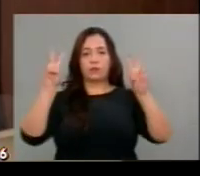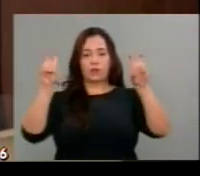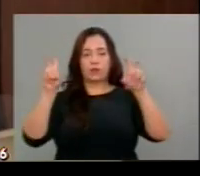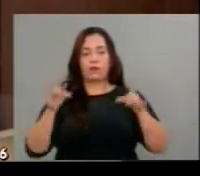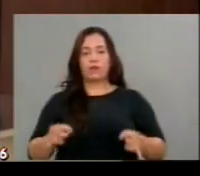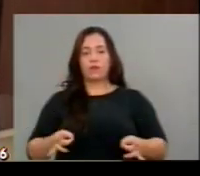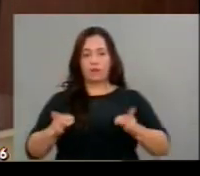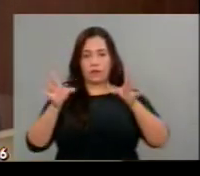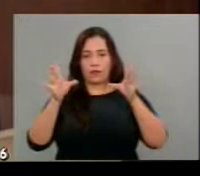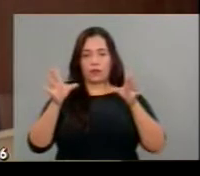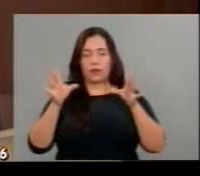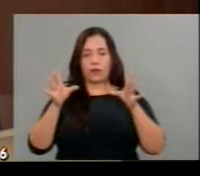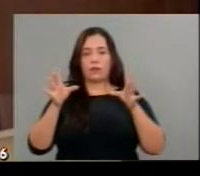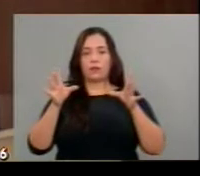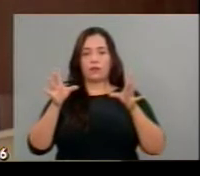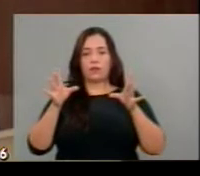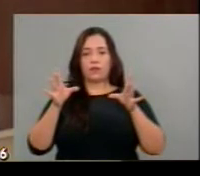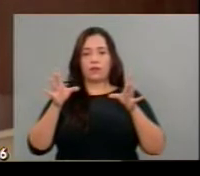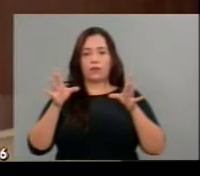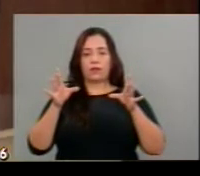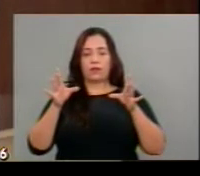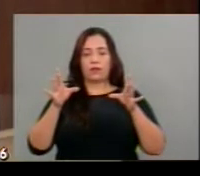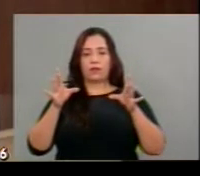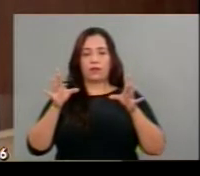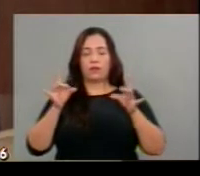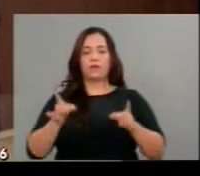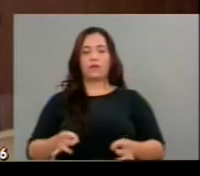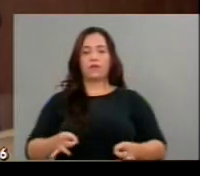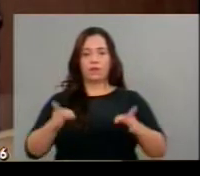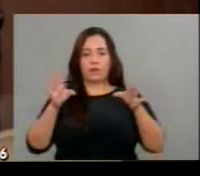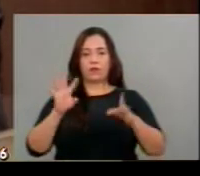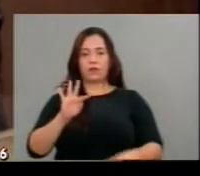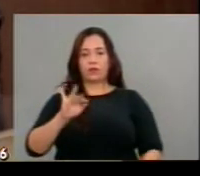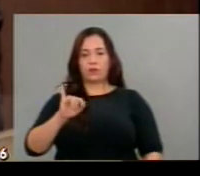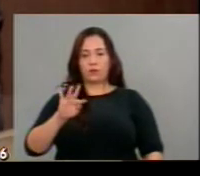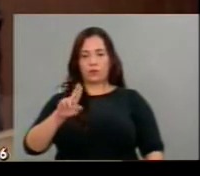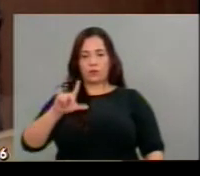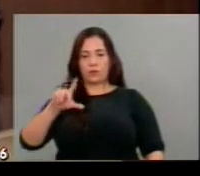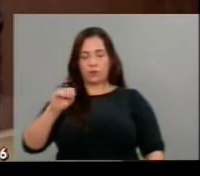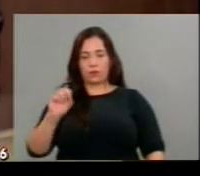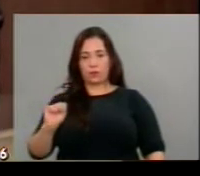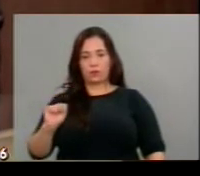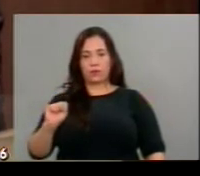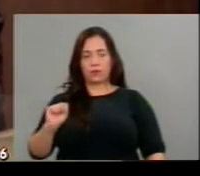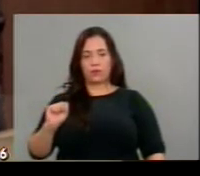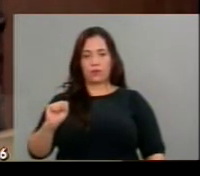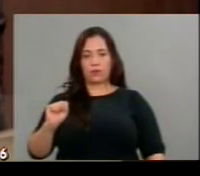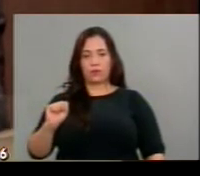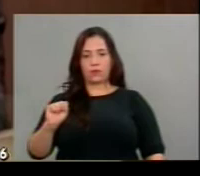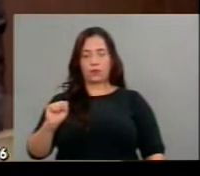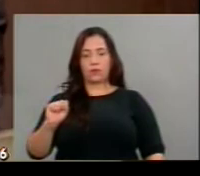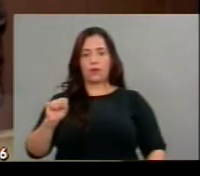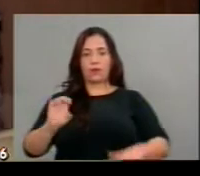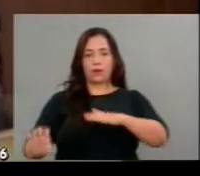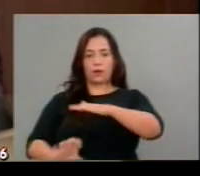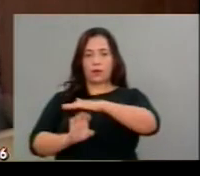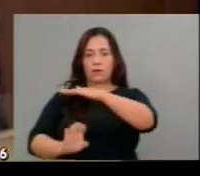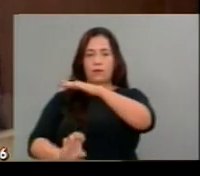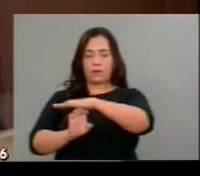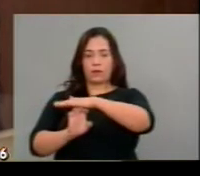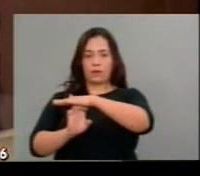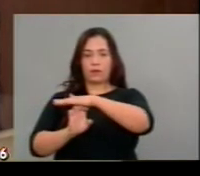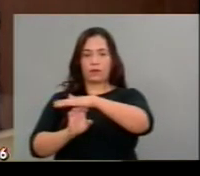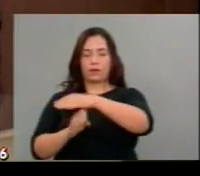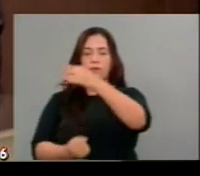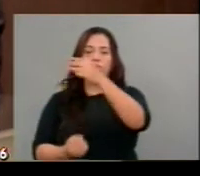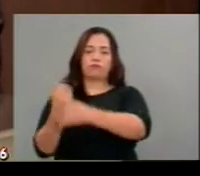venda de títulos, de debêntures, a partir de empresas